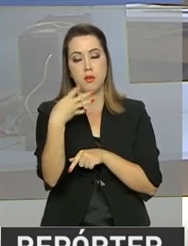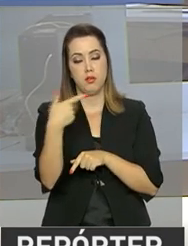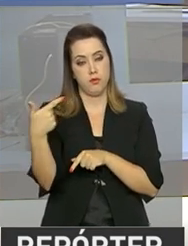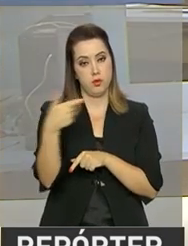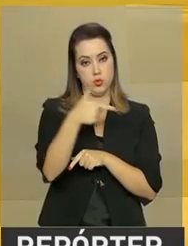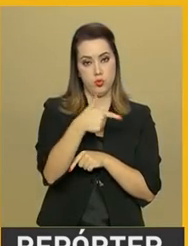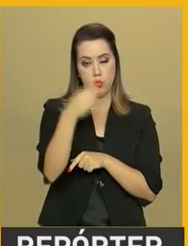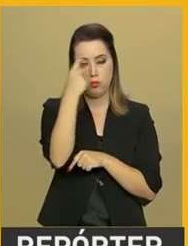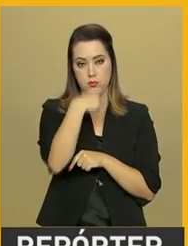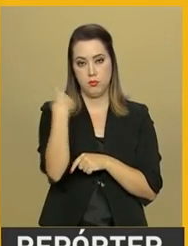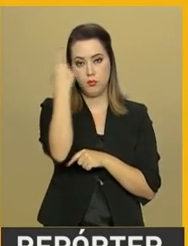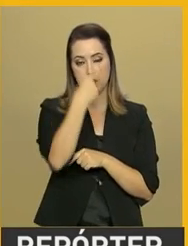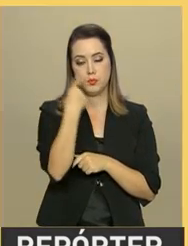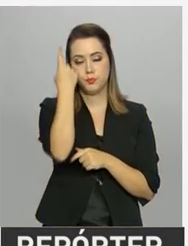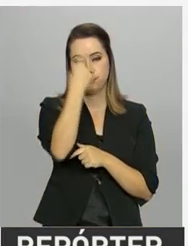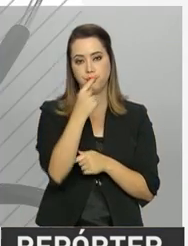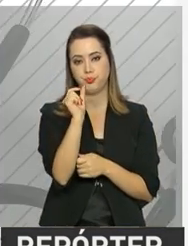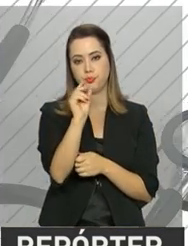dia.